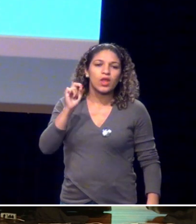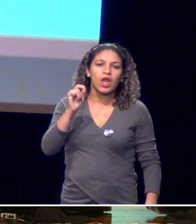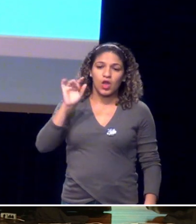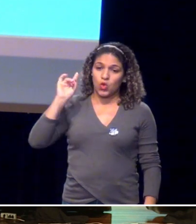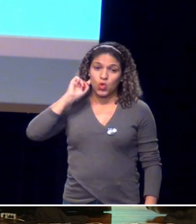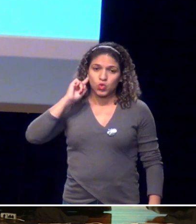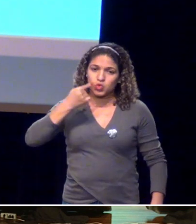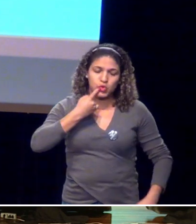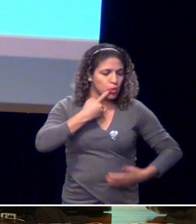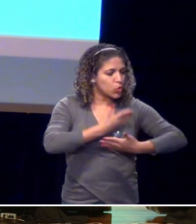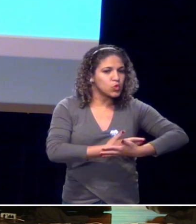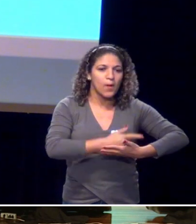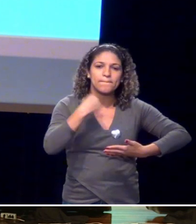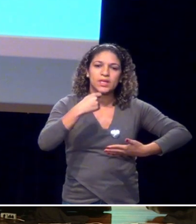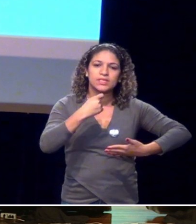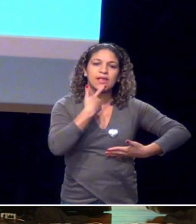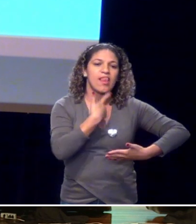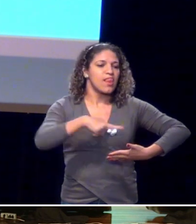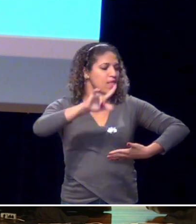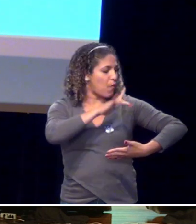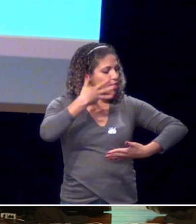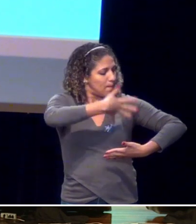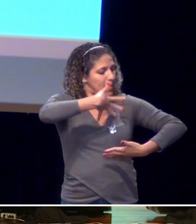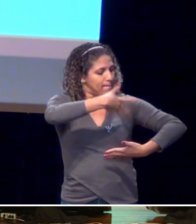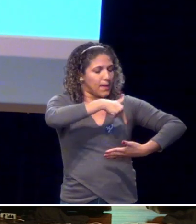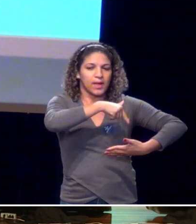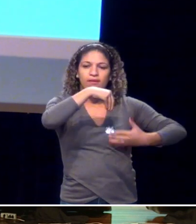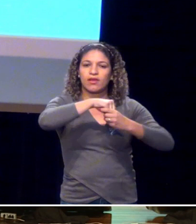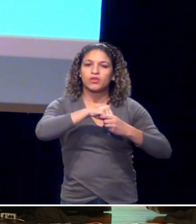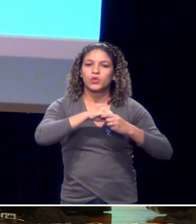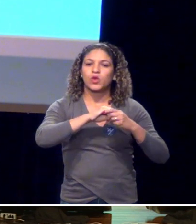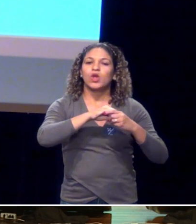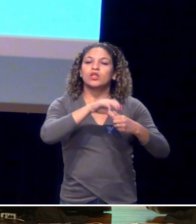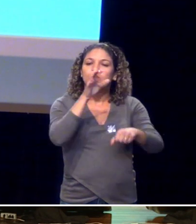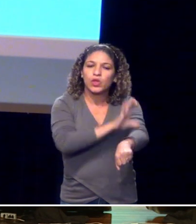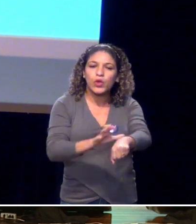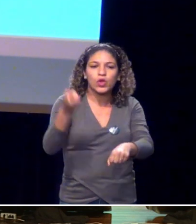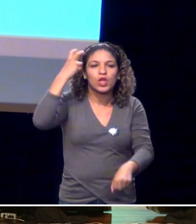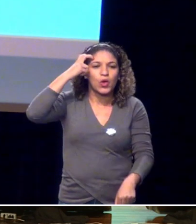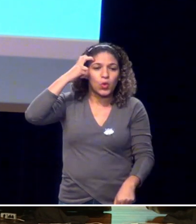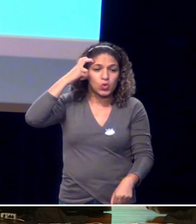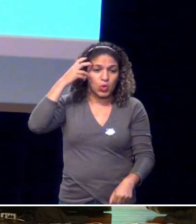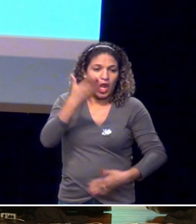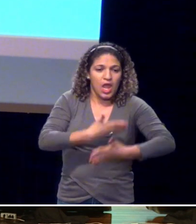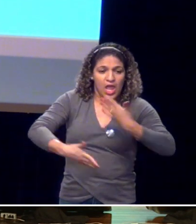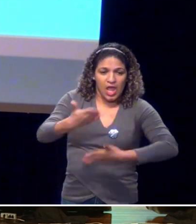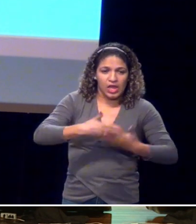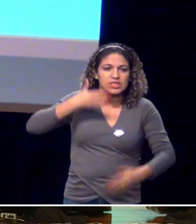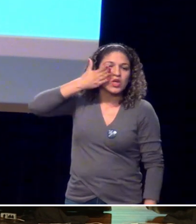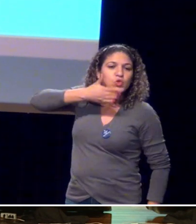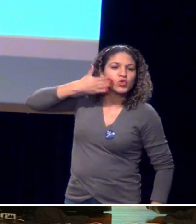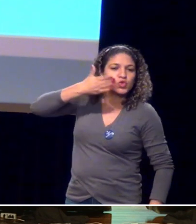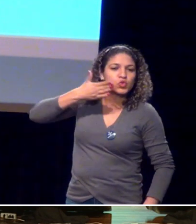estejam imersos no mundo da linguagem, no mundo da cultura. Nesta relação discursiva